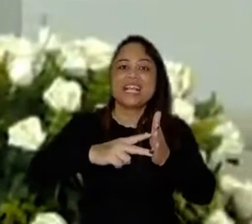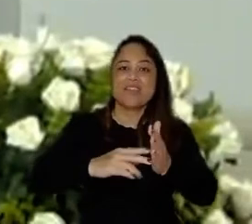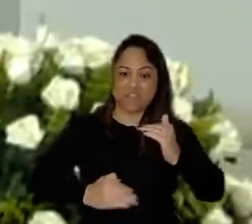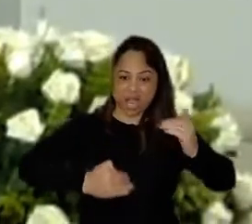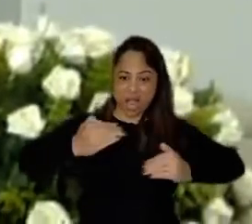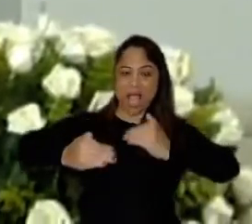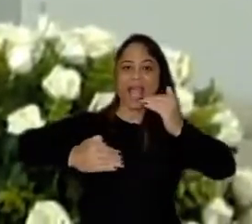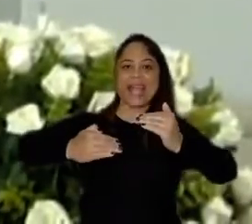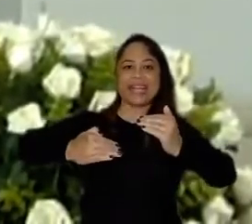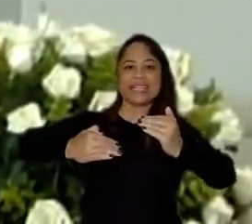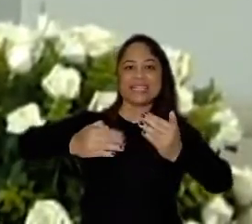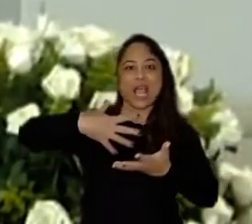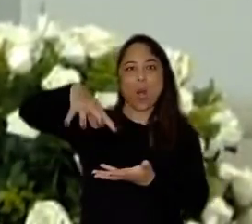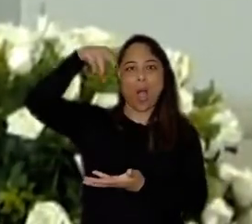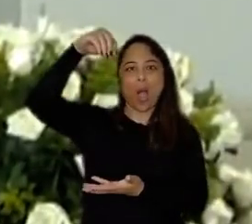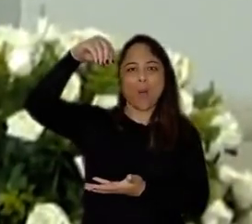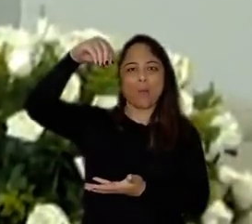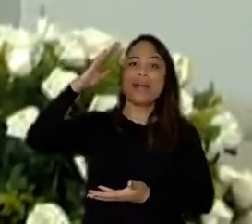meu povo.